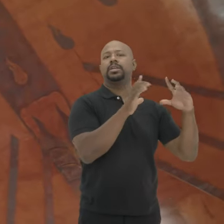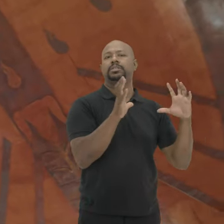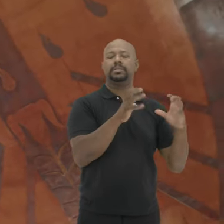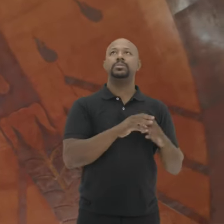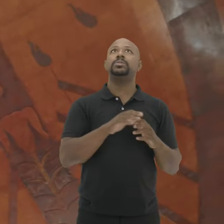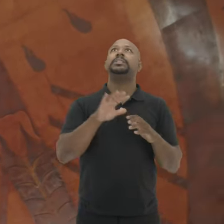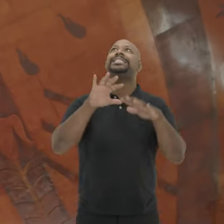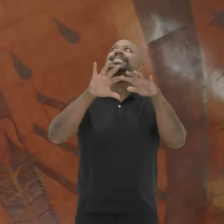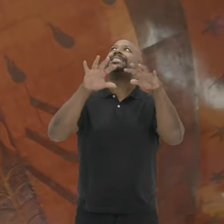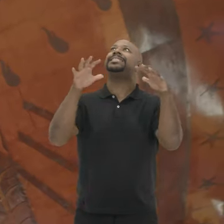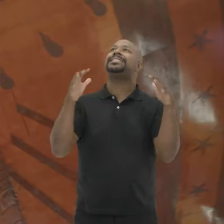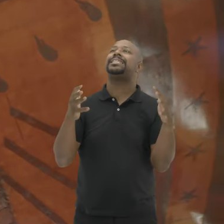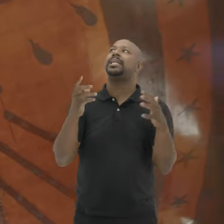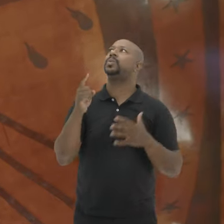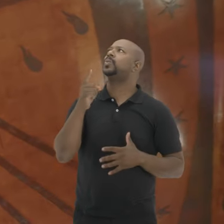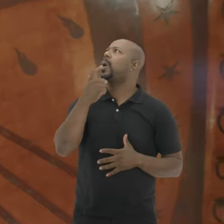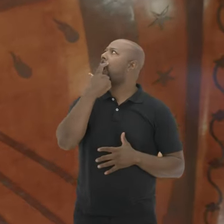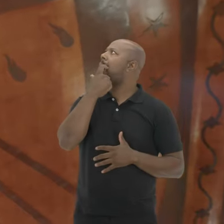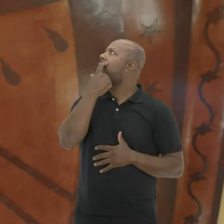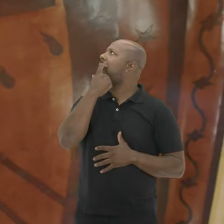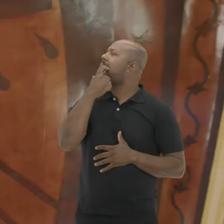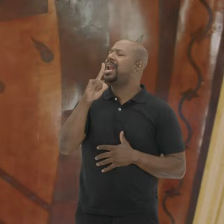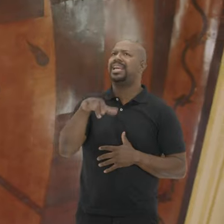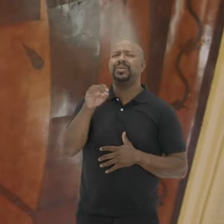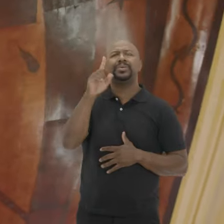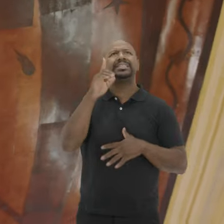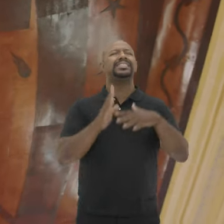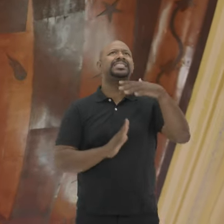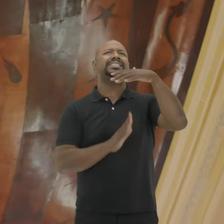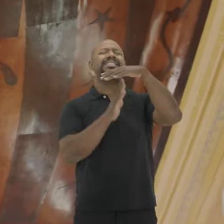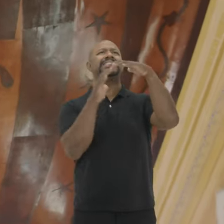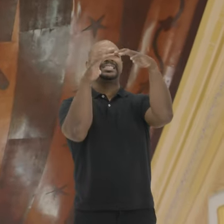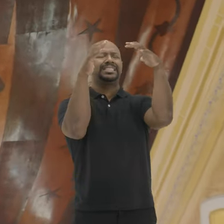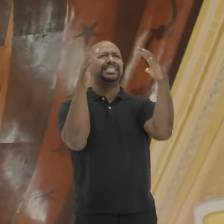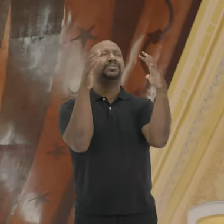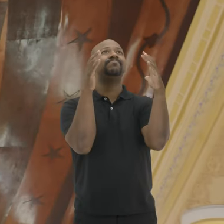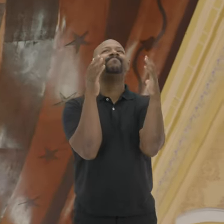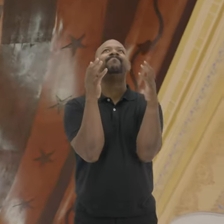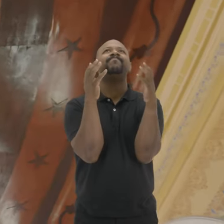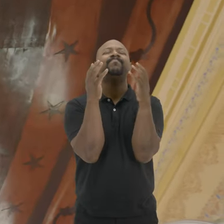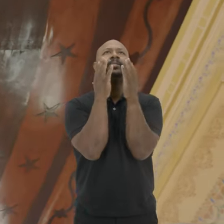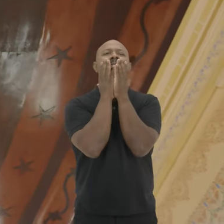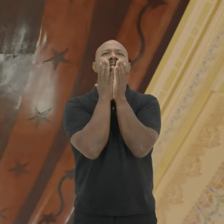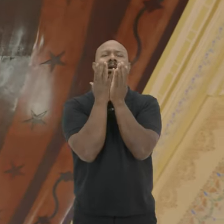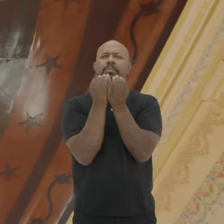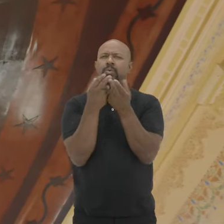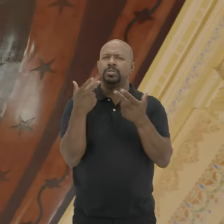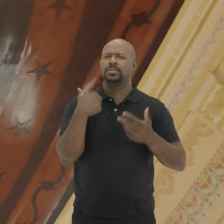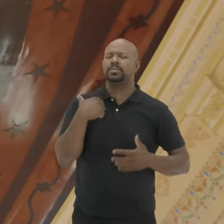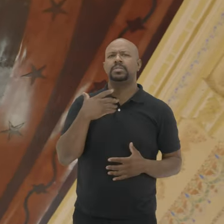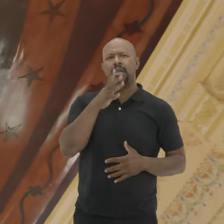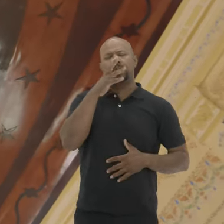Gente, esse teto aqui é algo que eu nunca tinha visto. É, né? Que lindo. Teto, olha, assim, esse teto, gente, de madeira. E era comum de